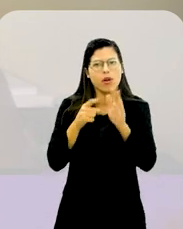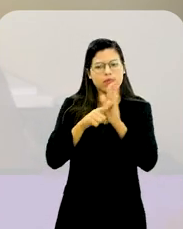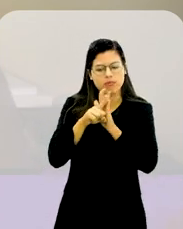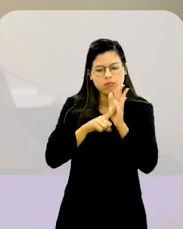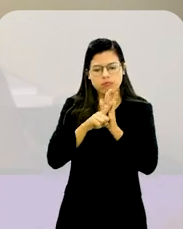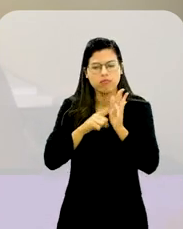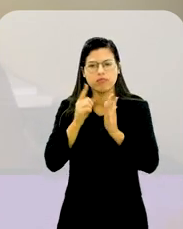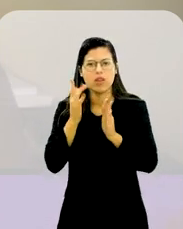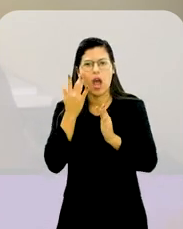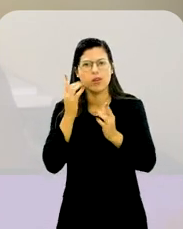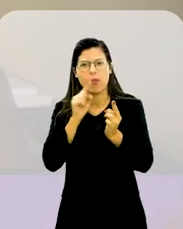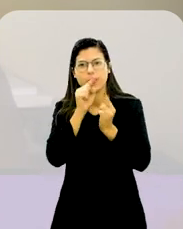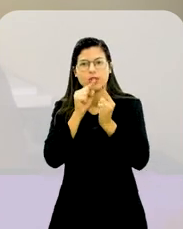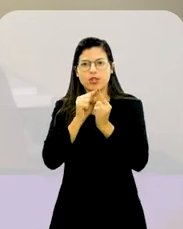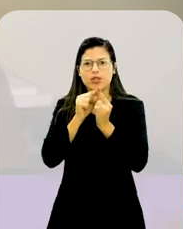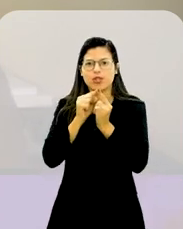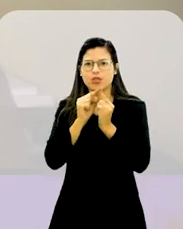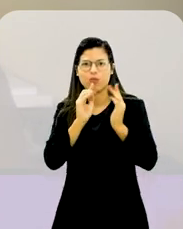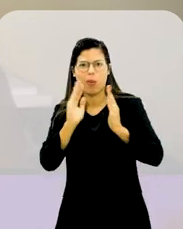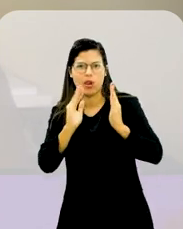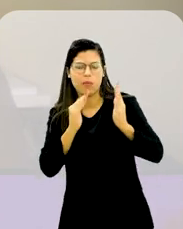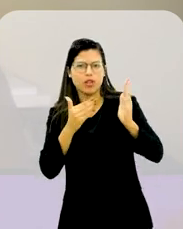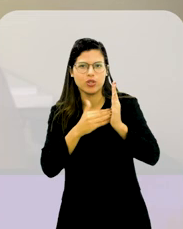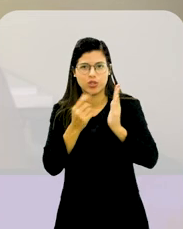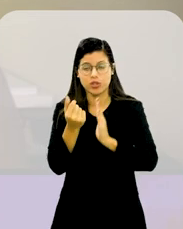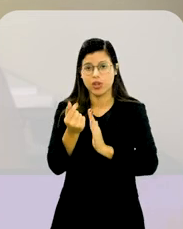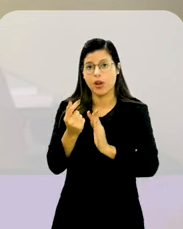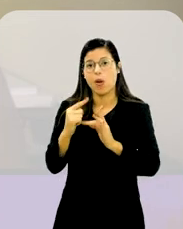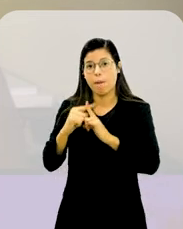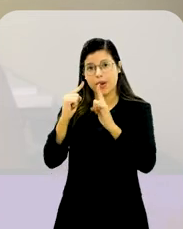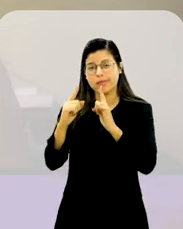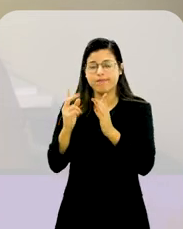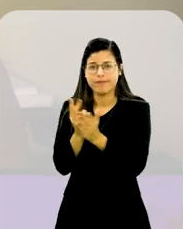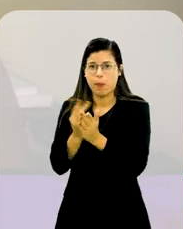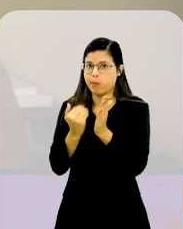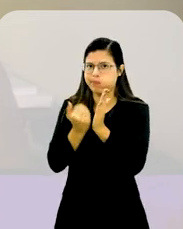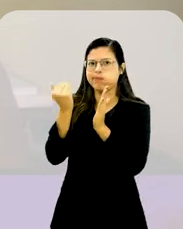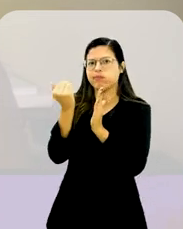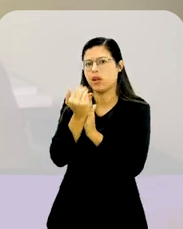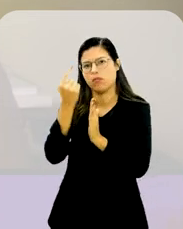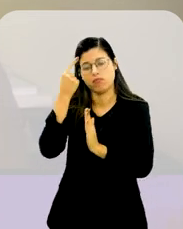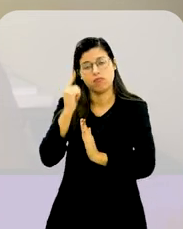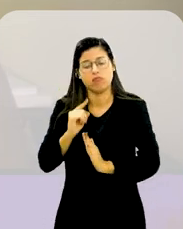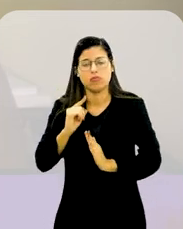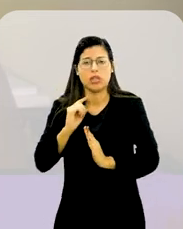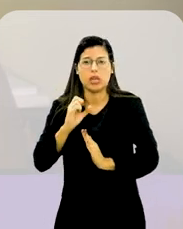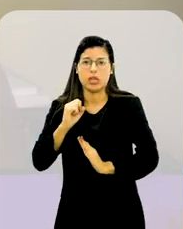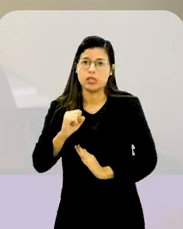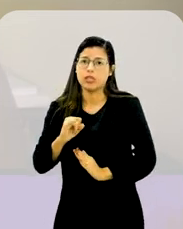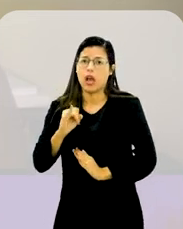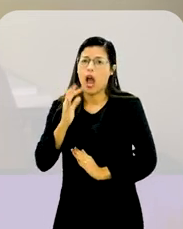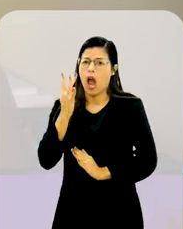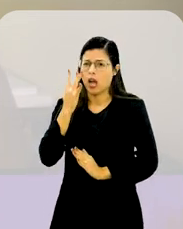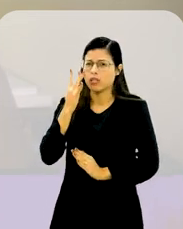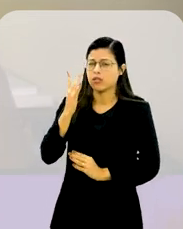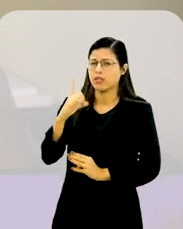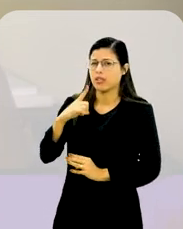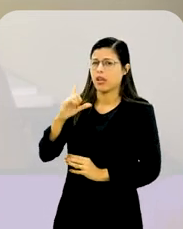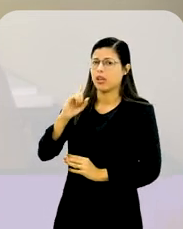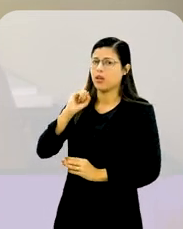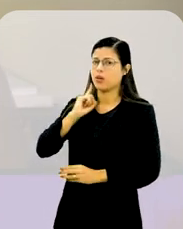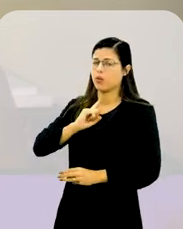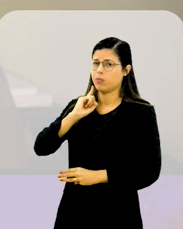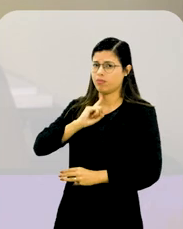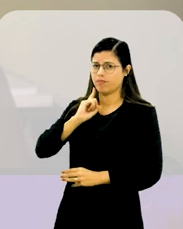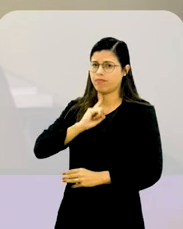começa uma obra a estimativa Inicial Nunca é sempre comprida né Rui Então eu não sei se realmente esse projeto vai vai à frente